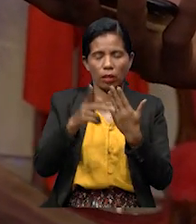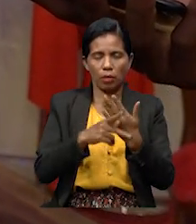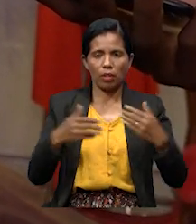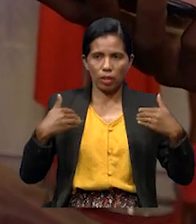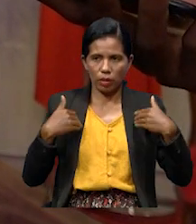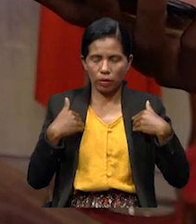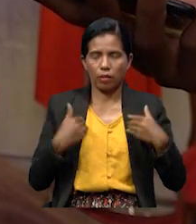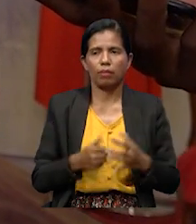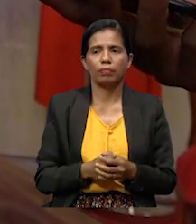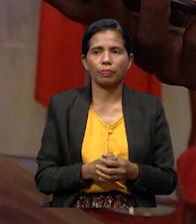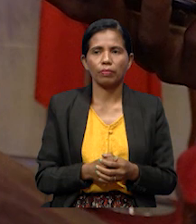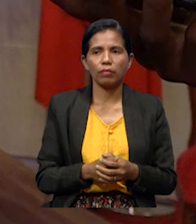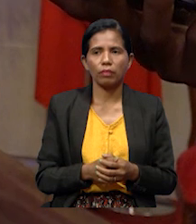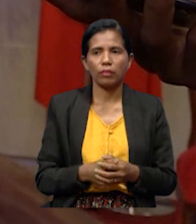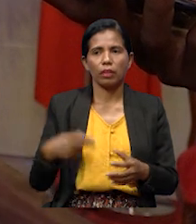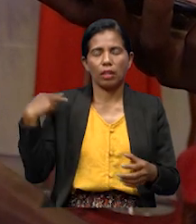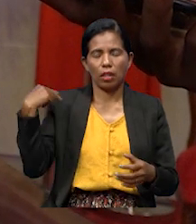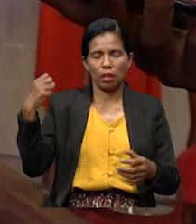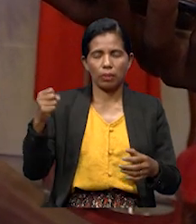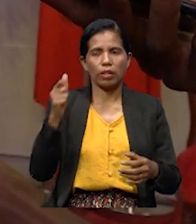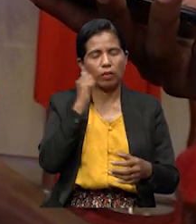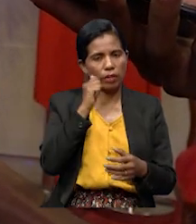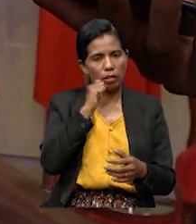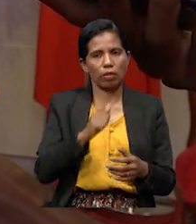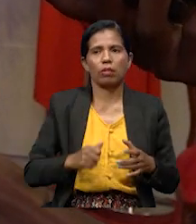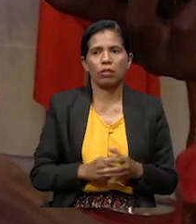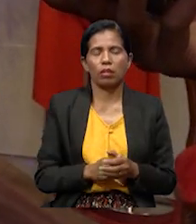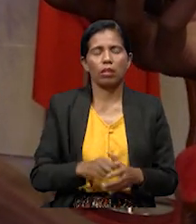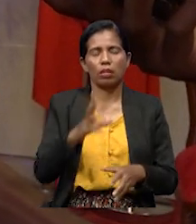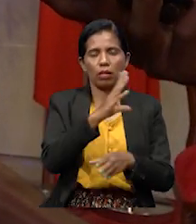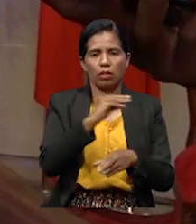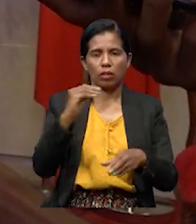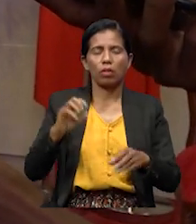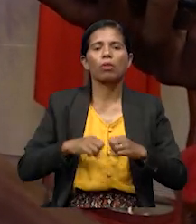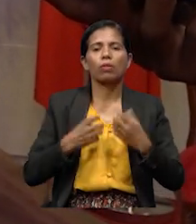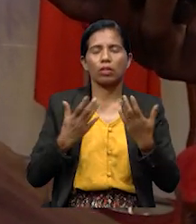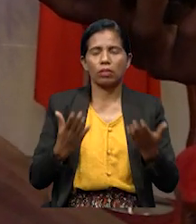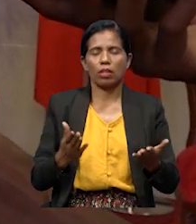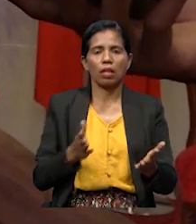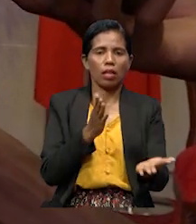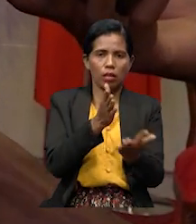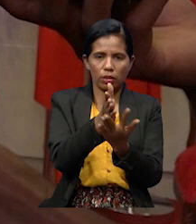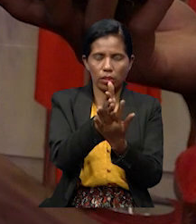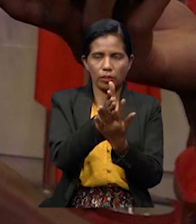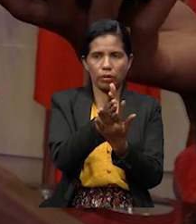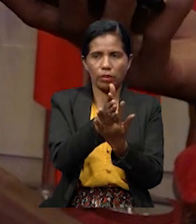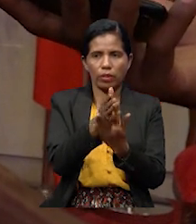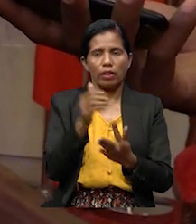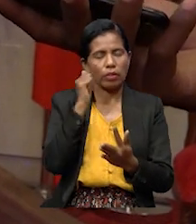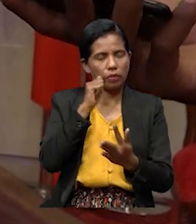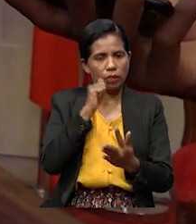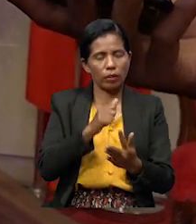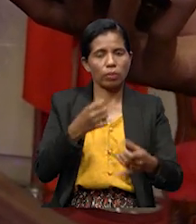maka iha hak bit feto homos o insa atu acesso feito ba